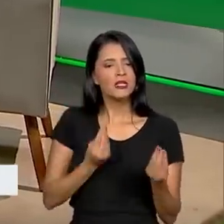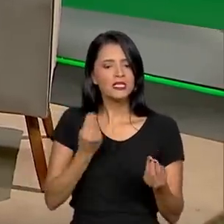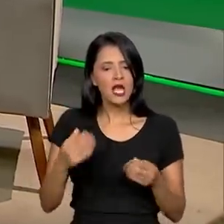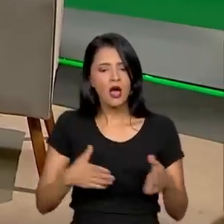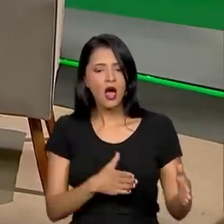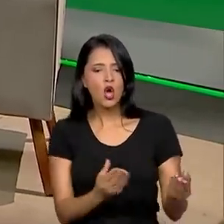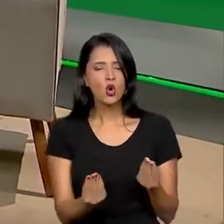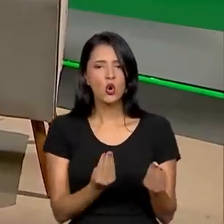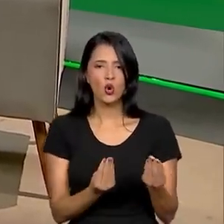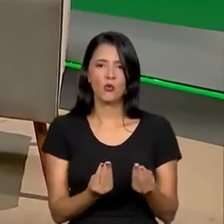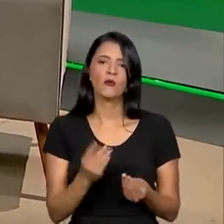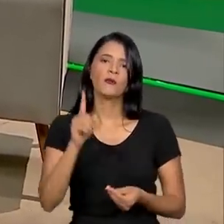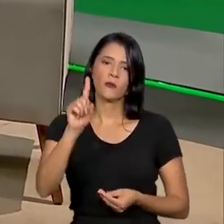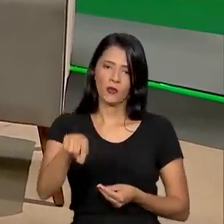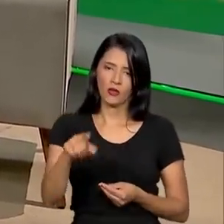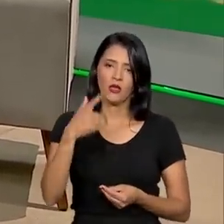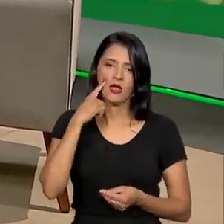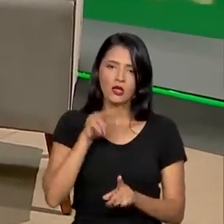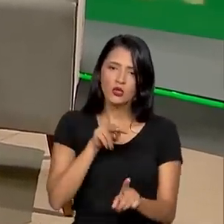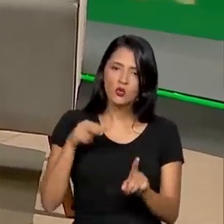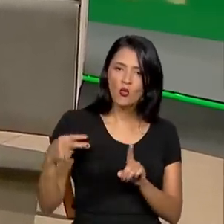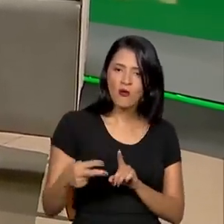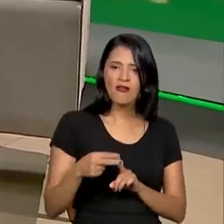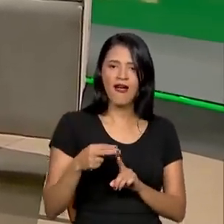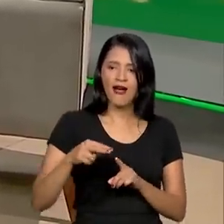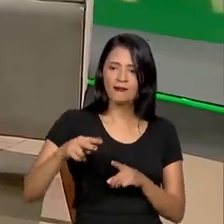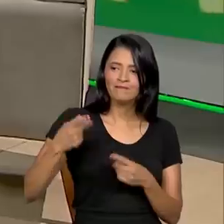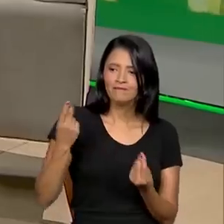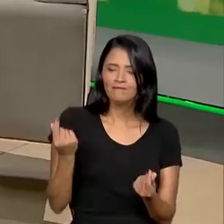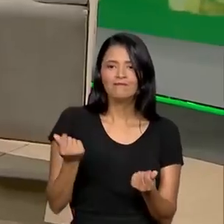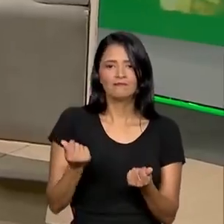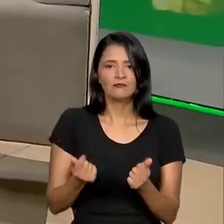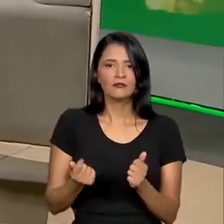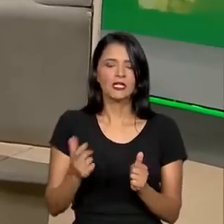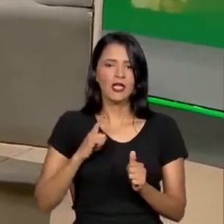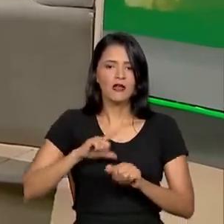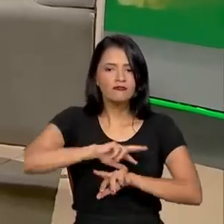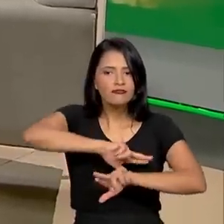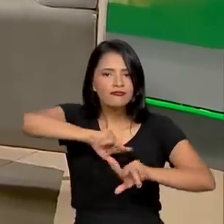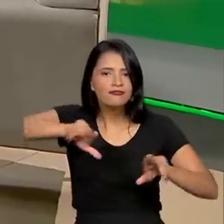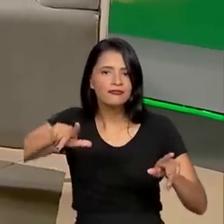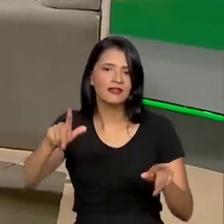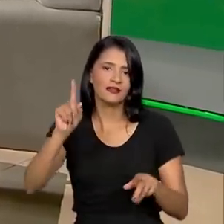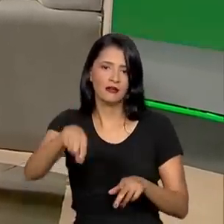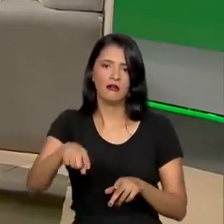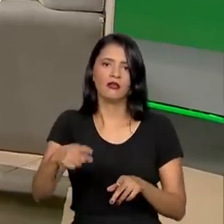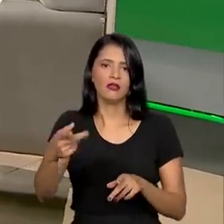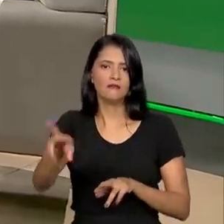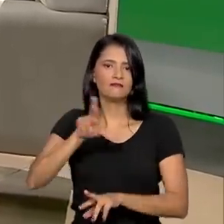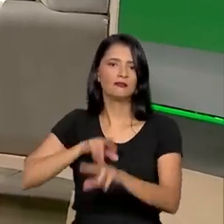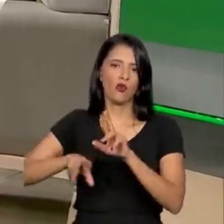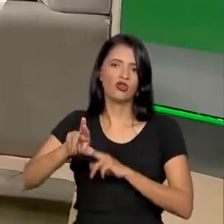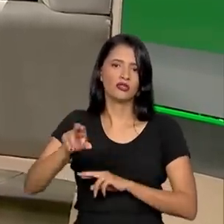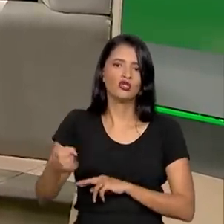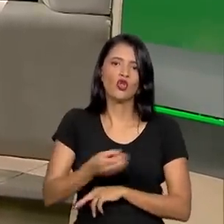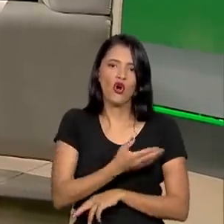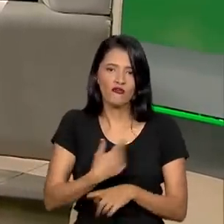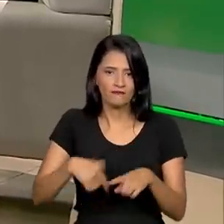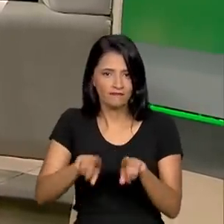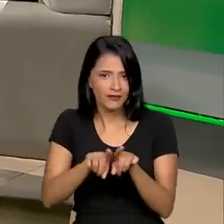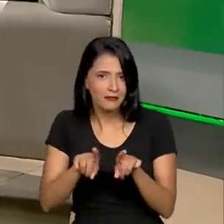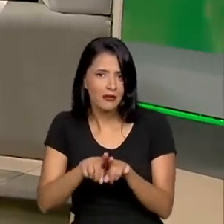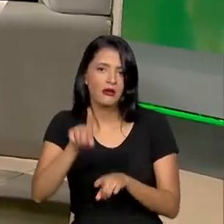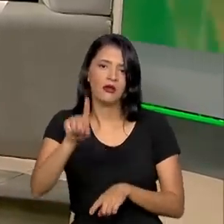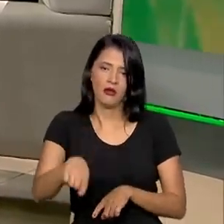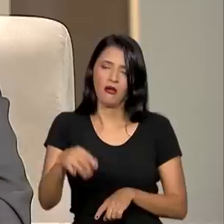deu um olhar plural, né, e soluções inovadoras. Isso